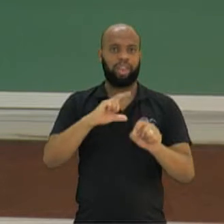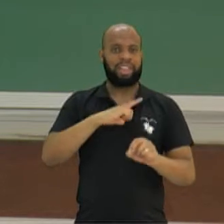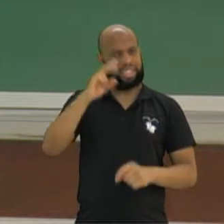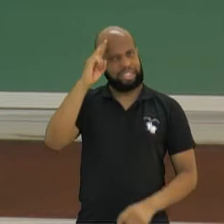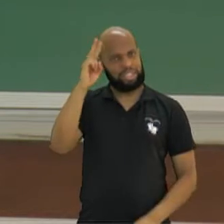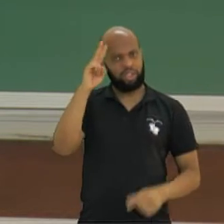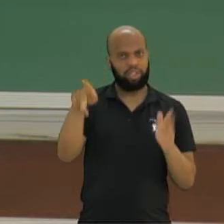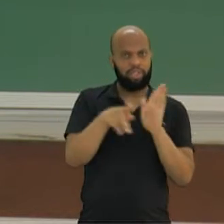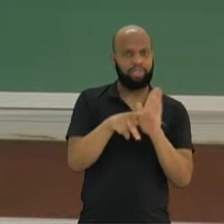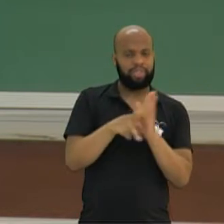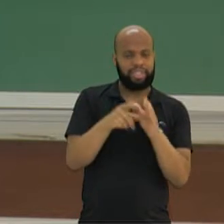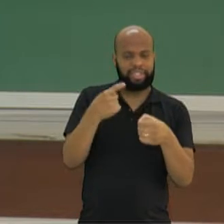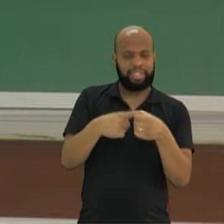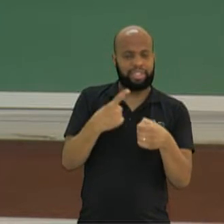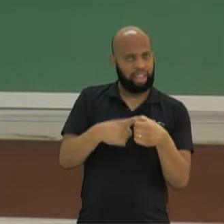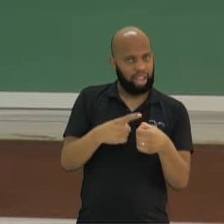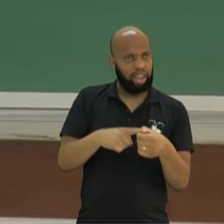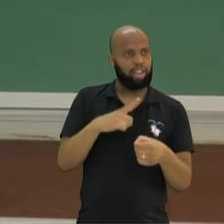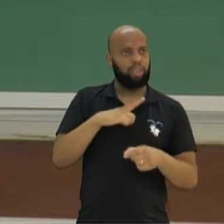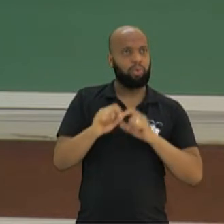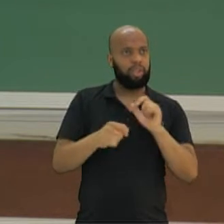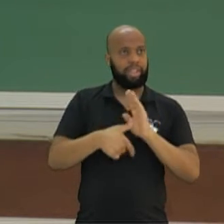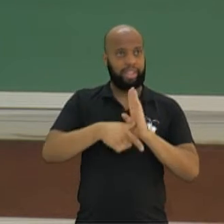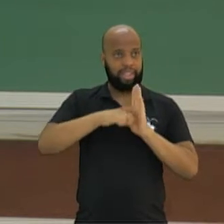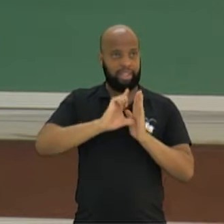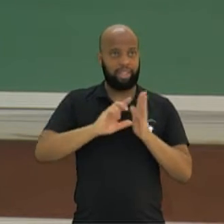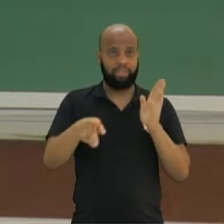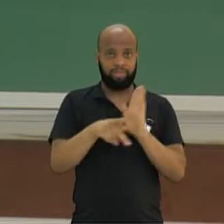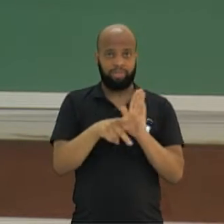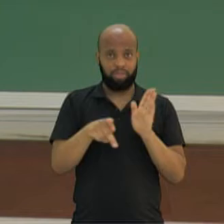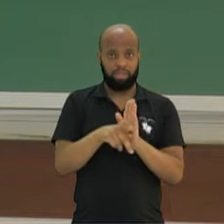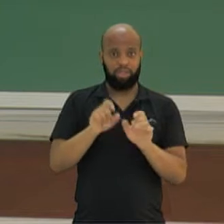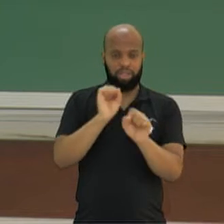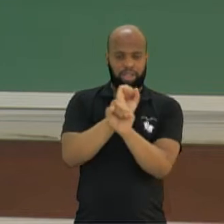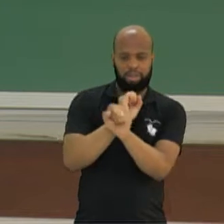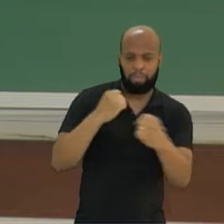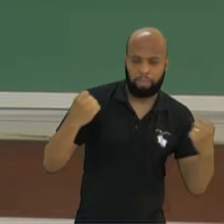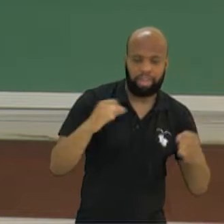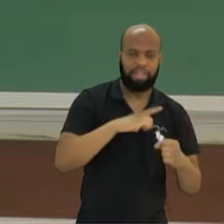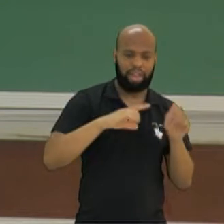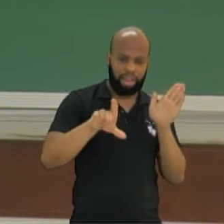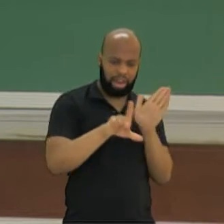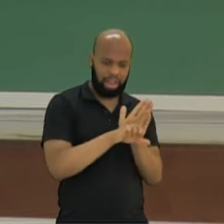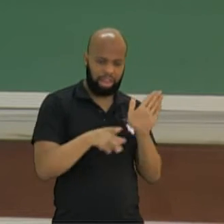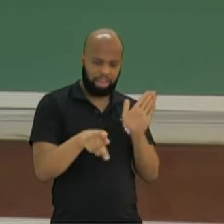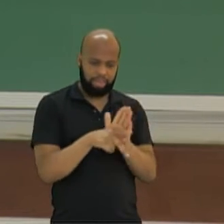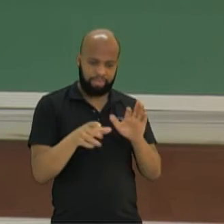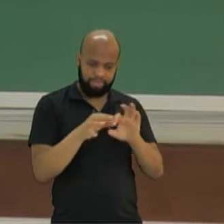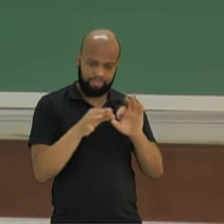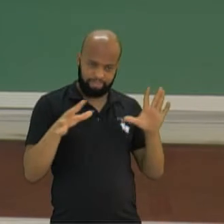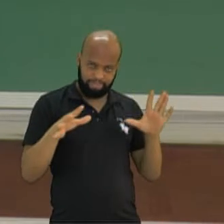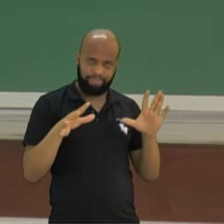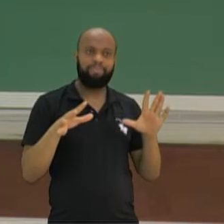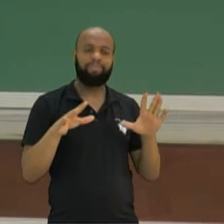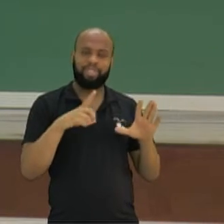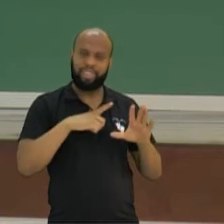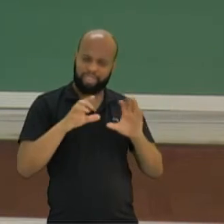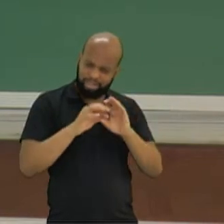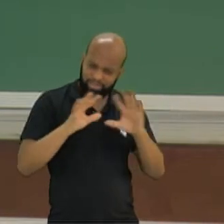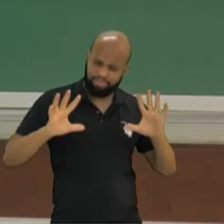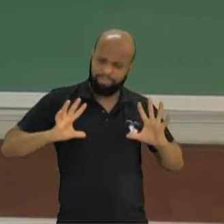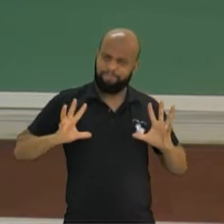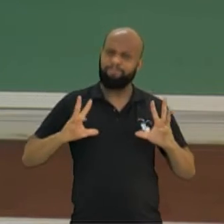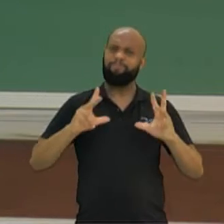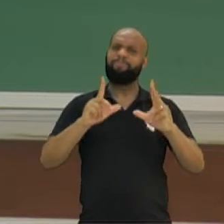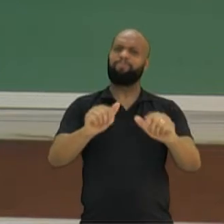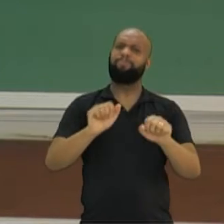porque há praticamente 5 anos antes da Lei Áurea, antes da abolição da escravidão, né, da lei que oficializava a libertação de